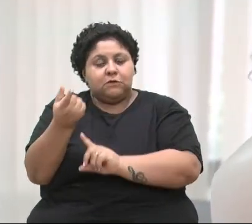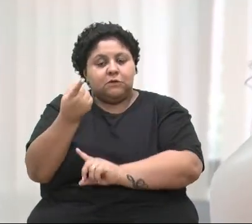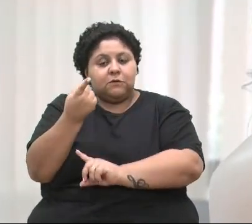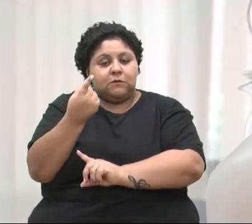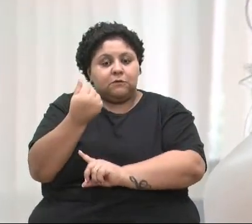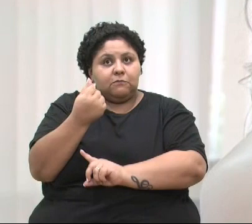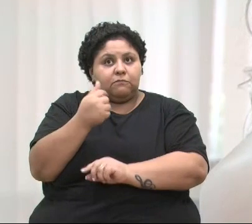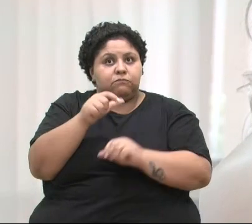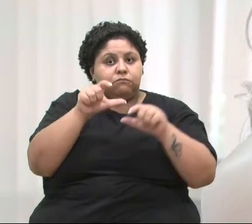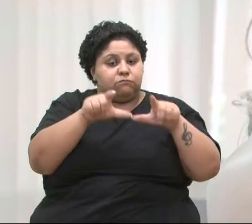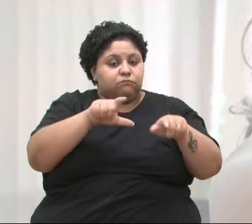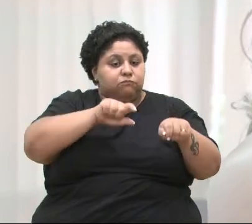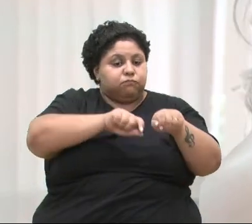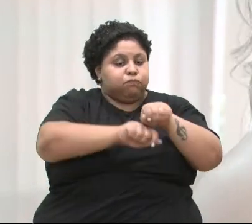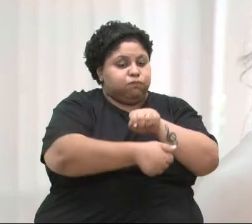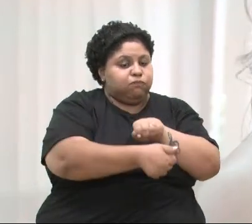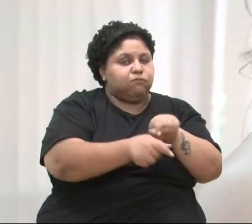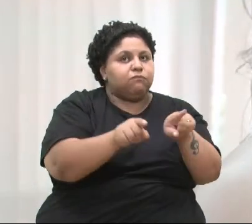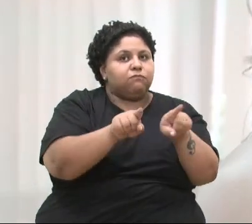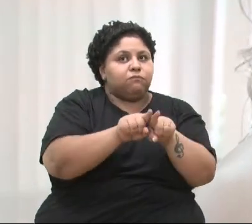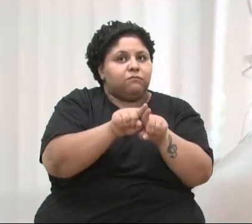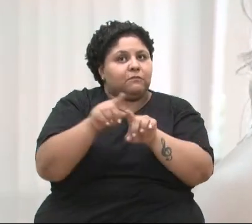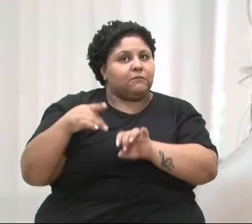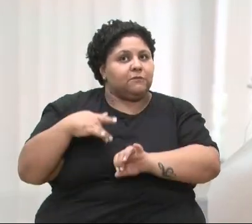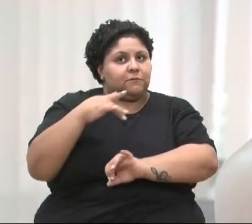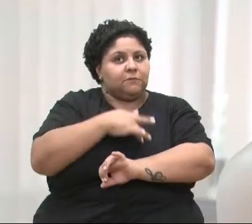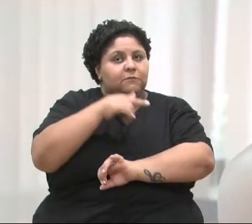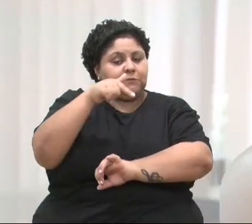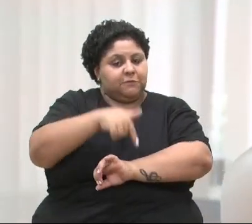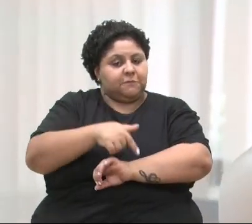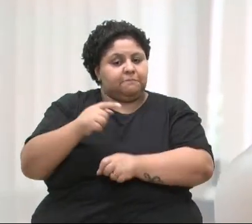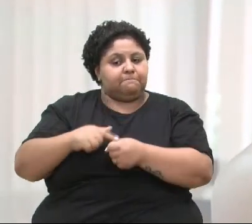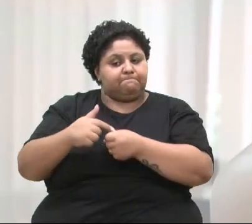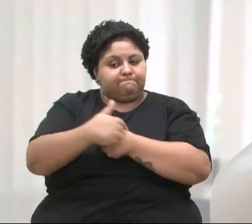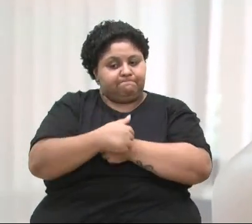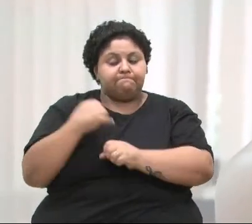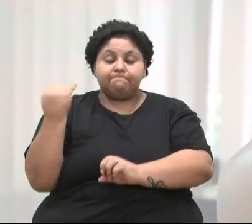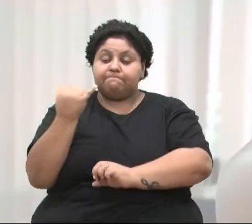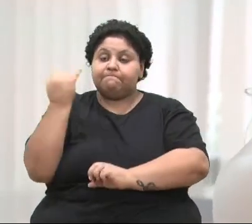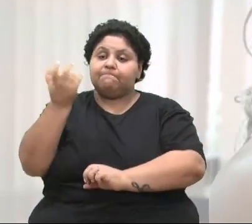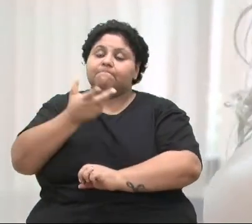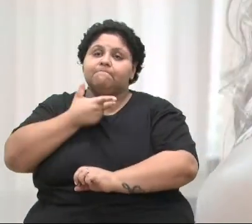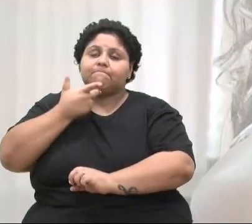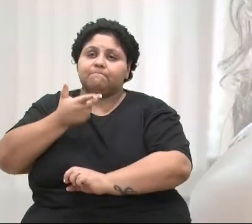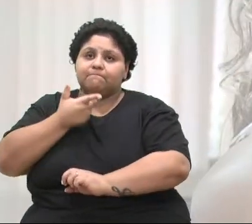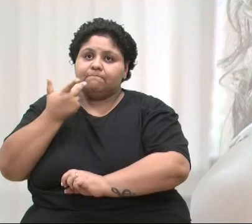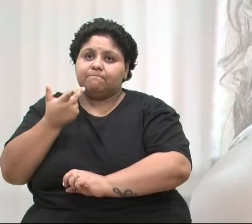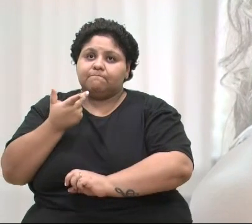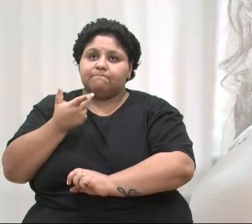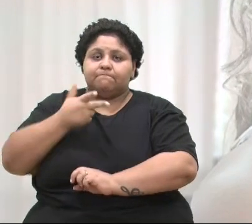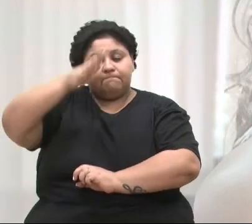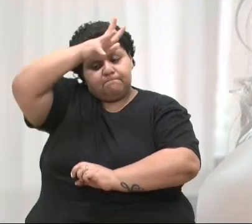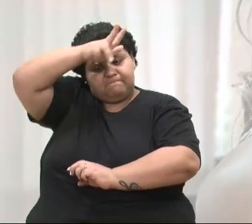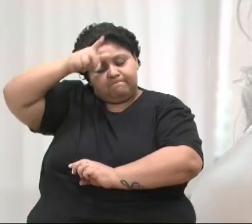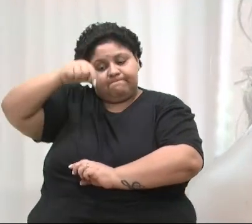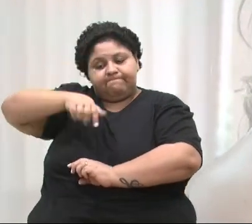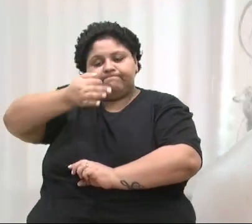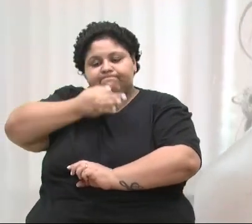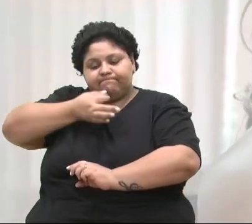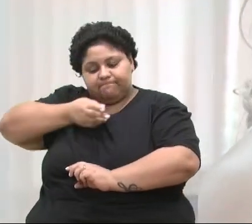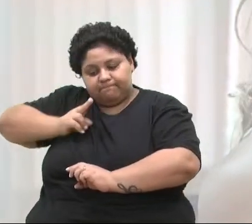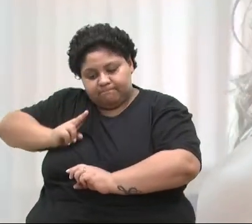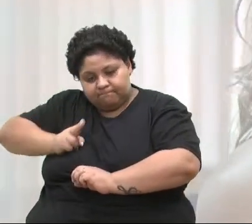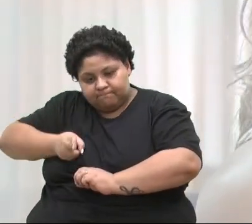esse recurso foi aplicado na saúde da nossa cidade. É importante dizer que o município de Caxias do Sul